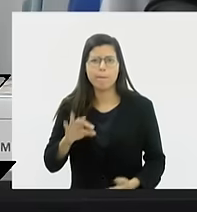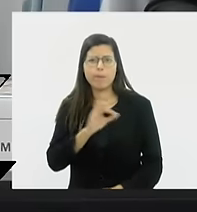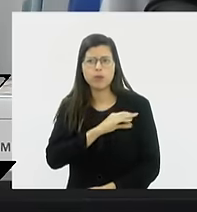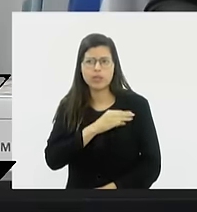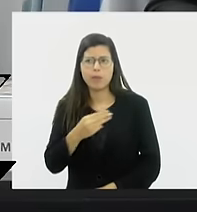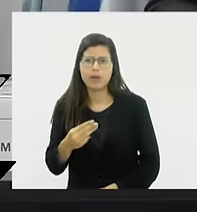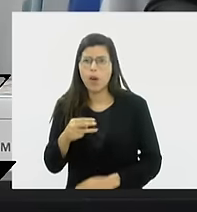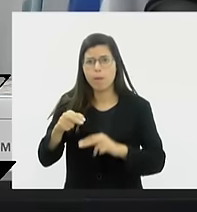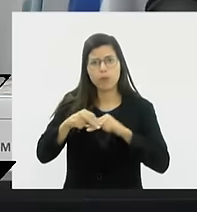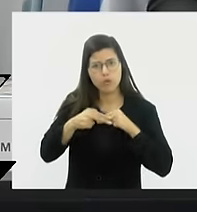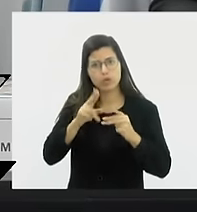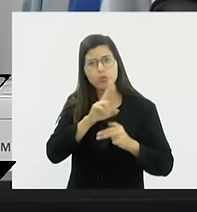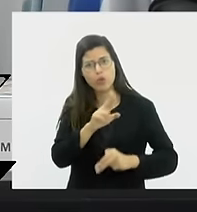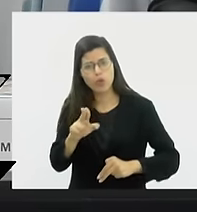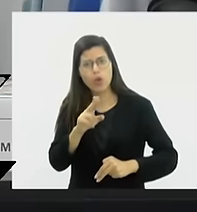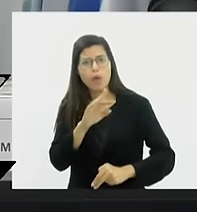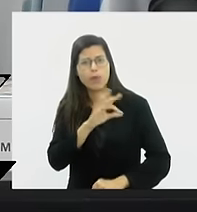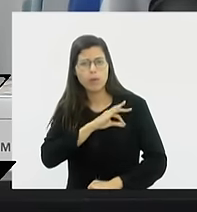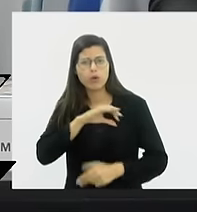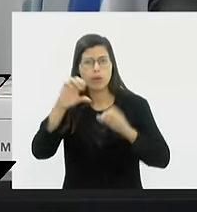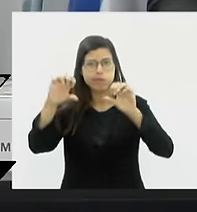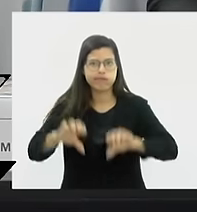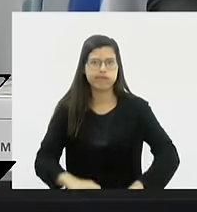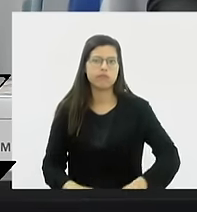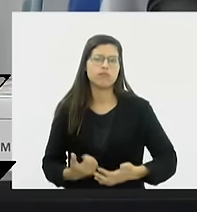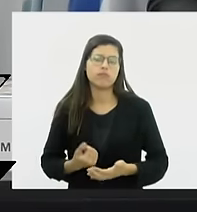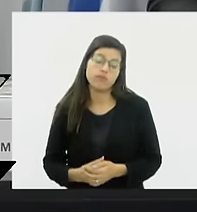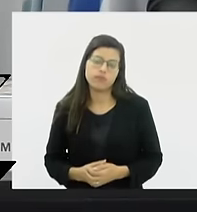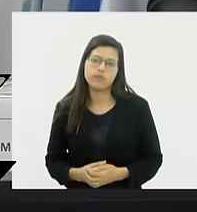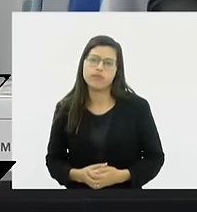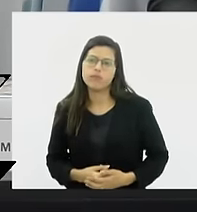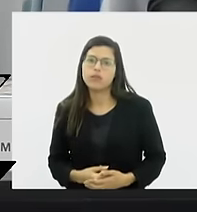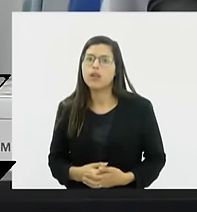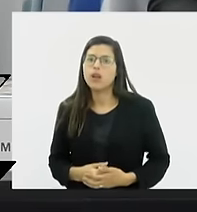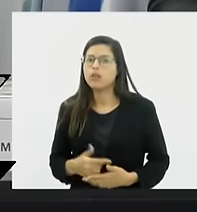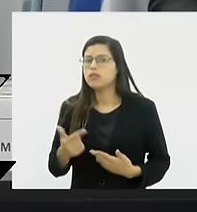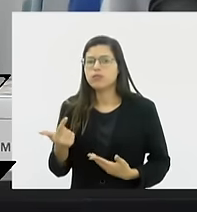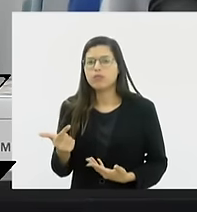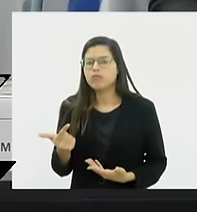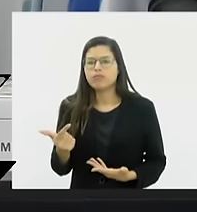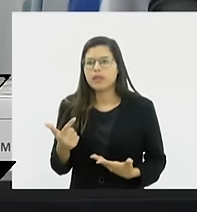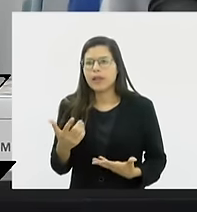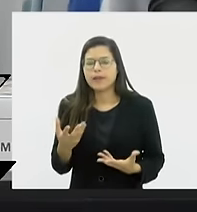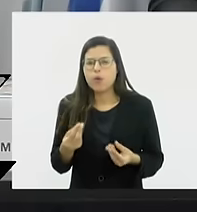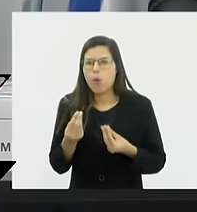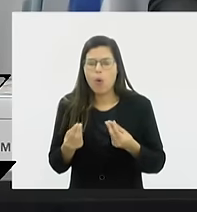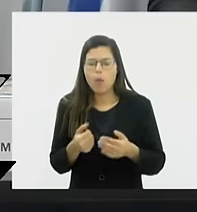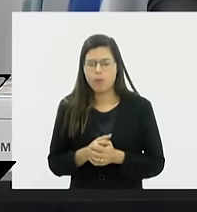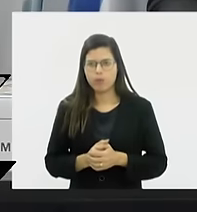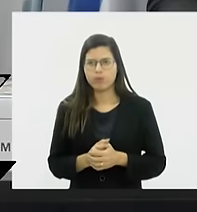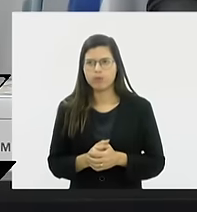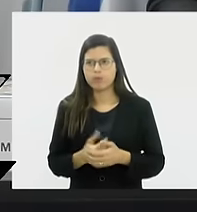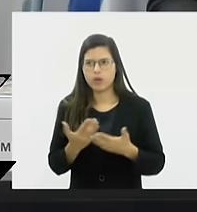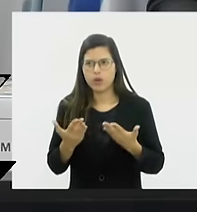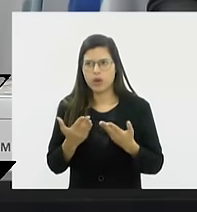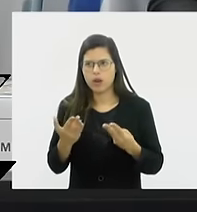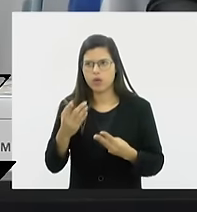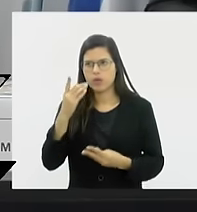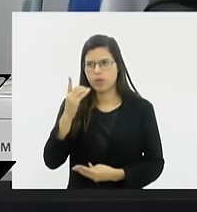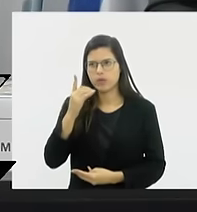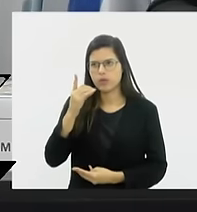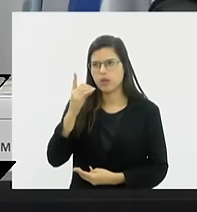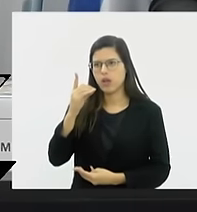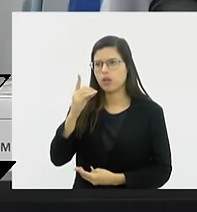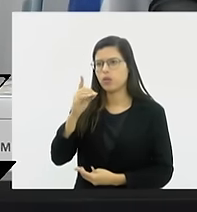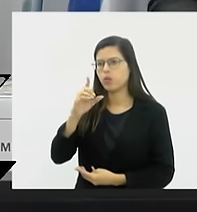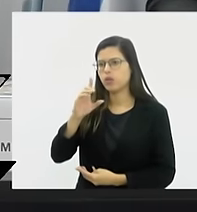mais o nome da polícia vai para a lama. Então, não tem sentido. E, diante disso, quero passar a palavra para o deputado Daniel Librelon